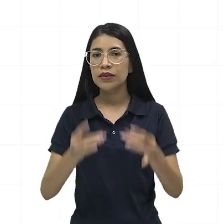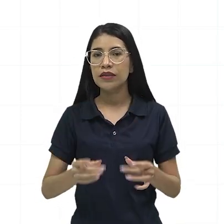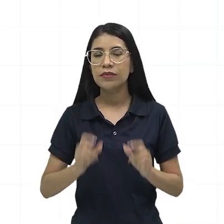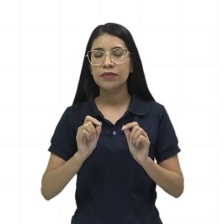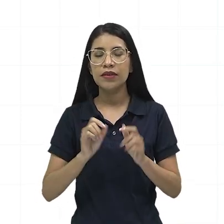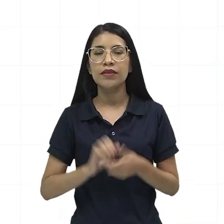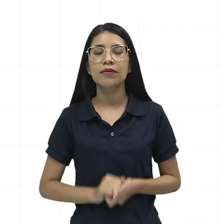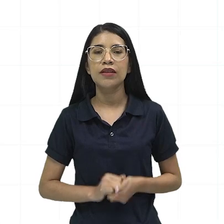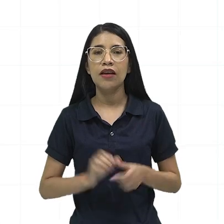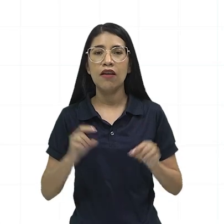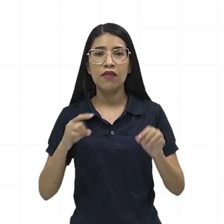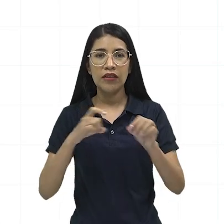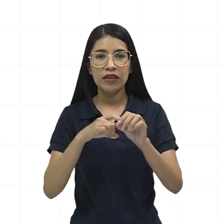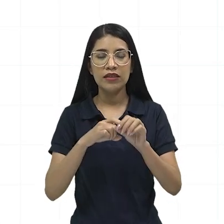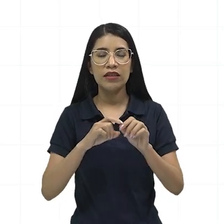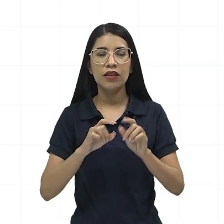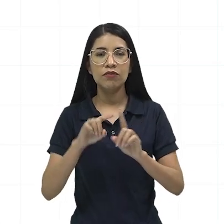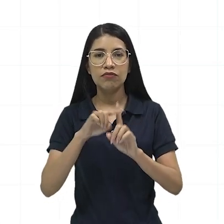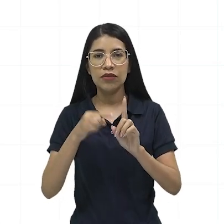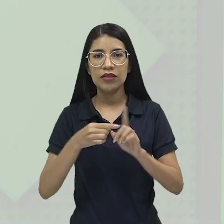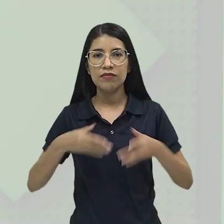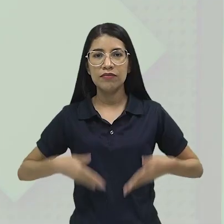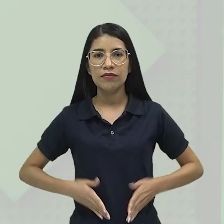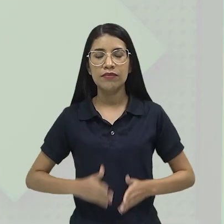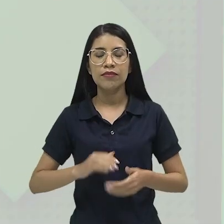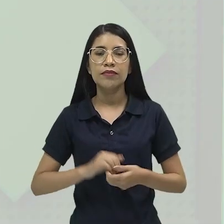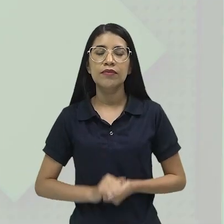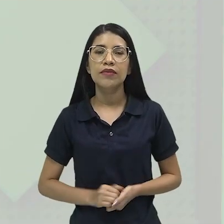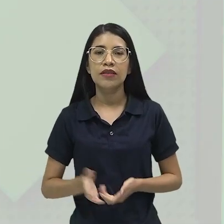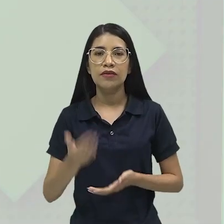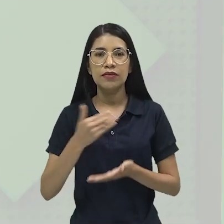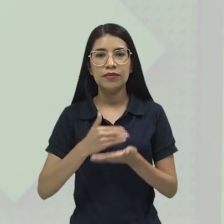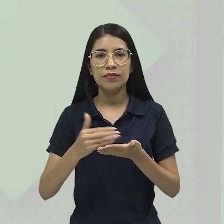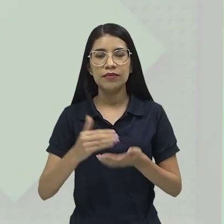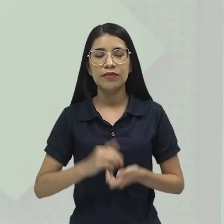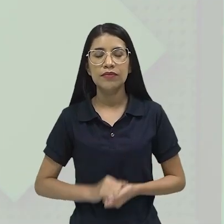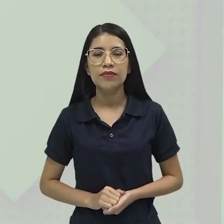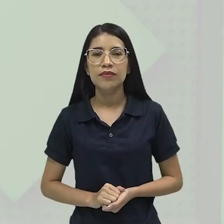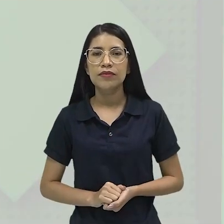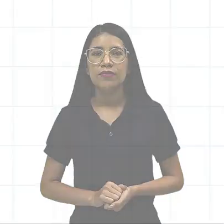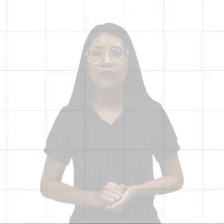detalhamento, fecundação, gestação e parto. Então vamos à nossa aula.